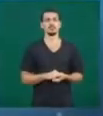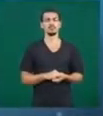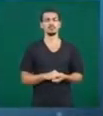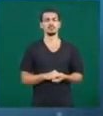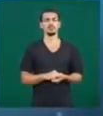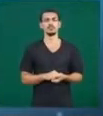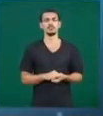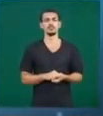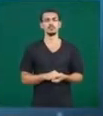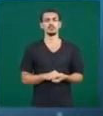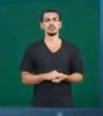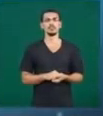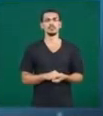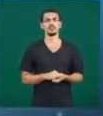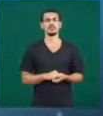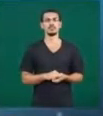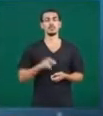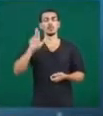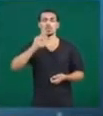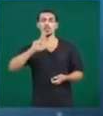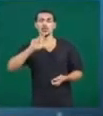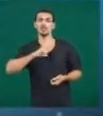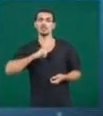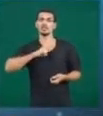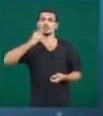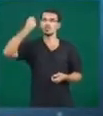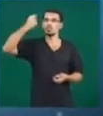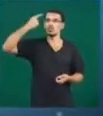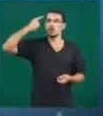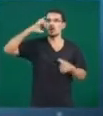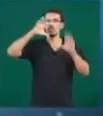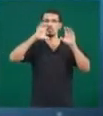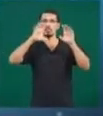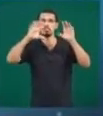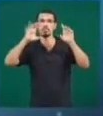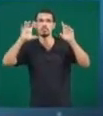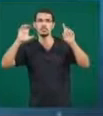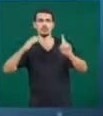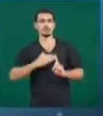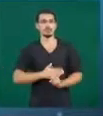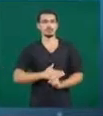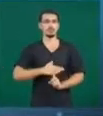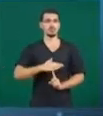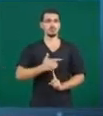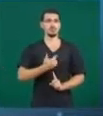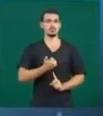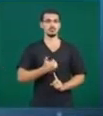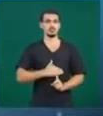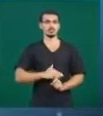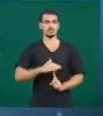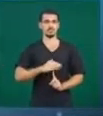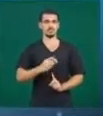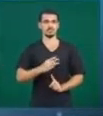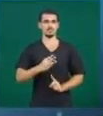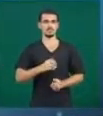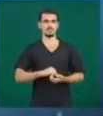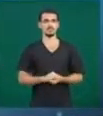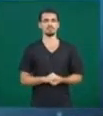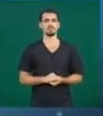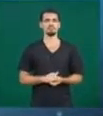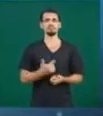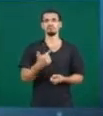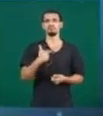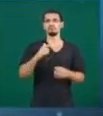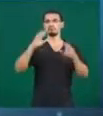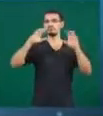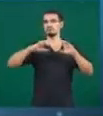Em Uberlândia, o dia começa com sol e poucas nuvens, mínima de 21 e máxima de 33 graus. Não chove na